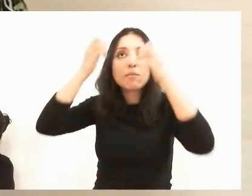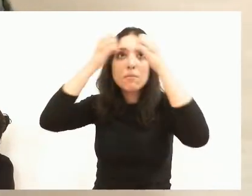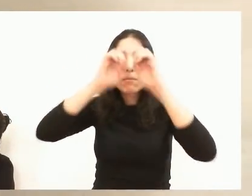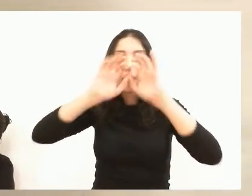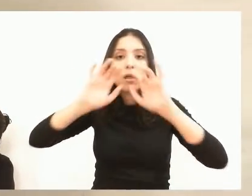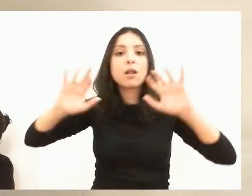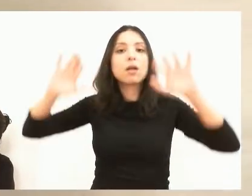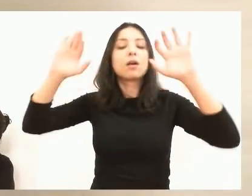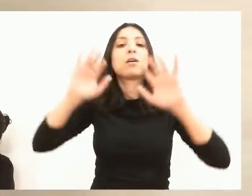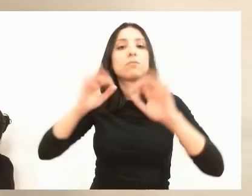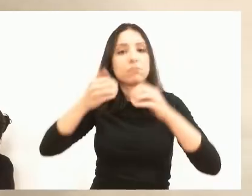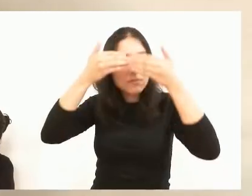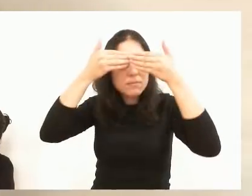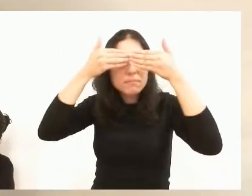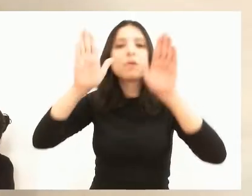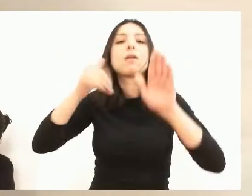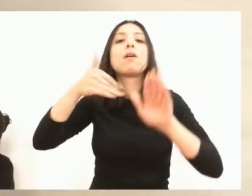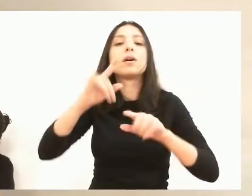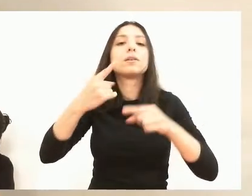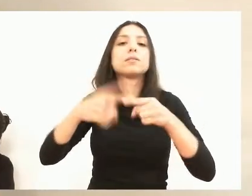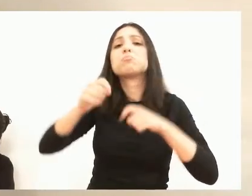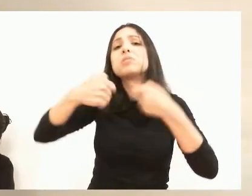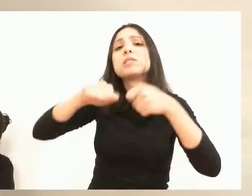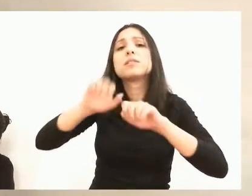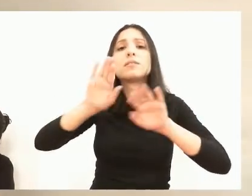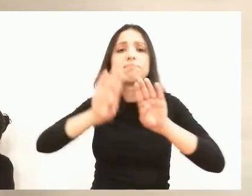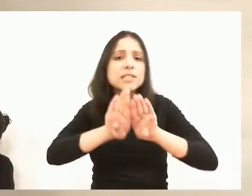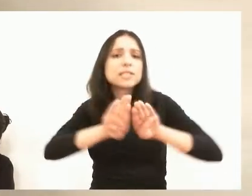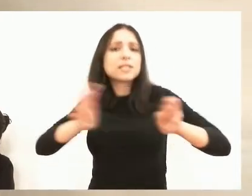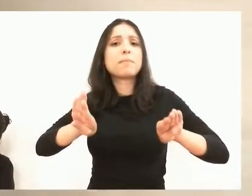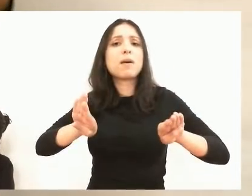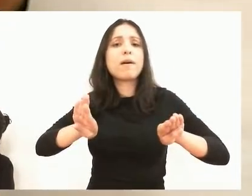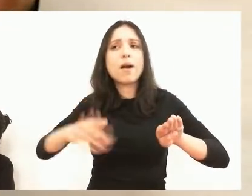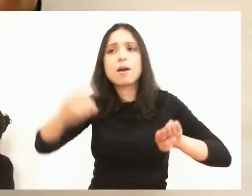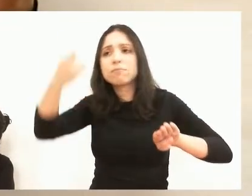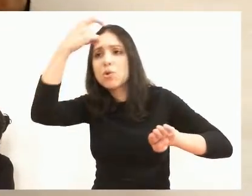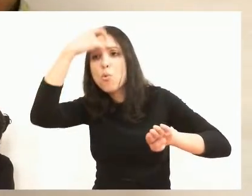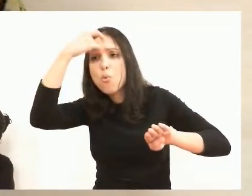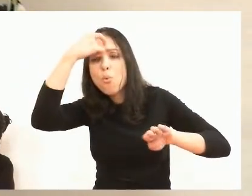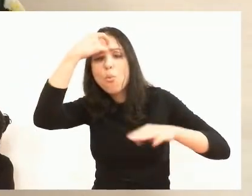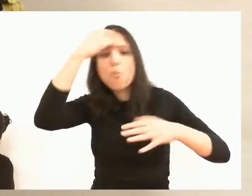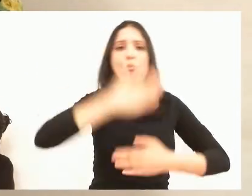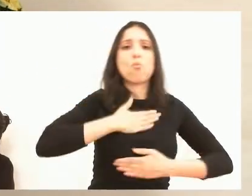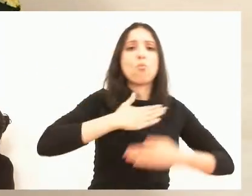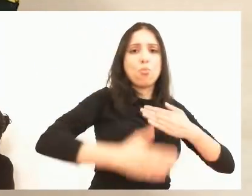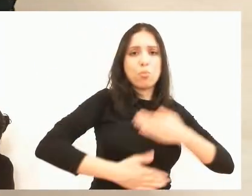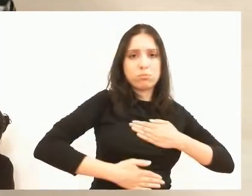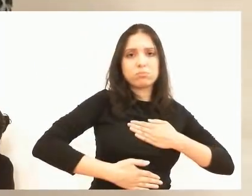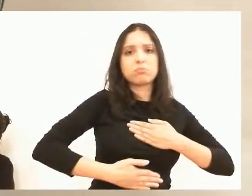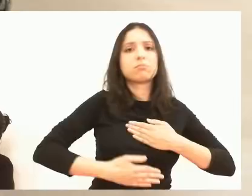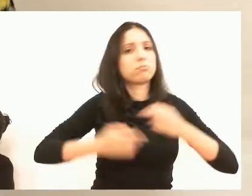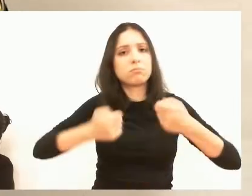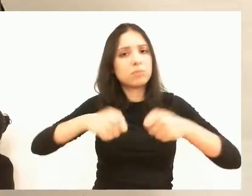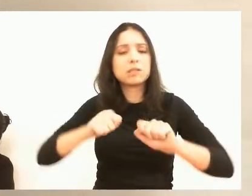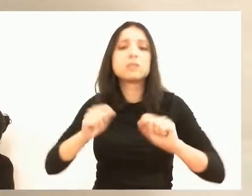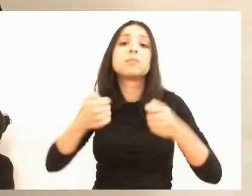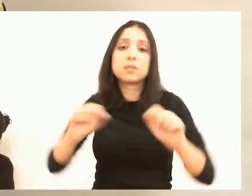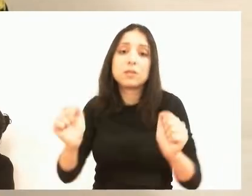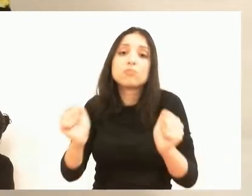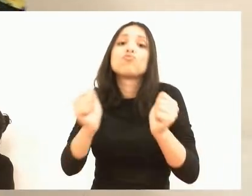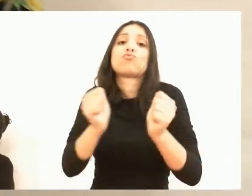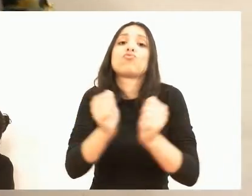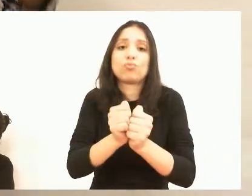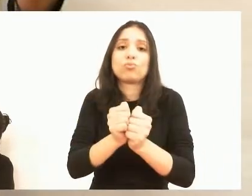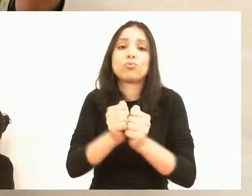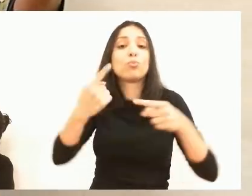primeira não separação entre corpo e mente então já parte desse pensamento da educação